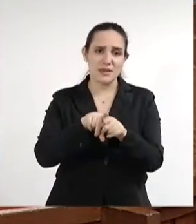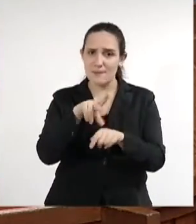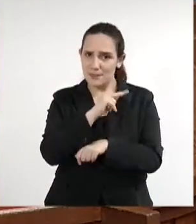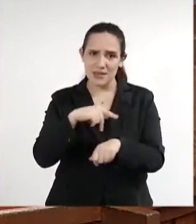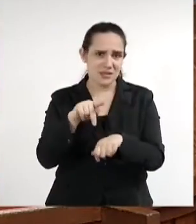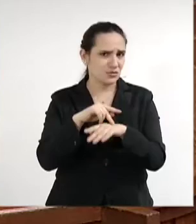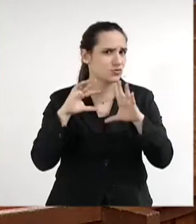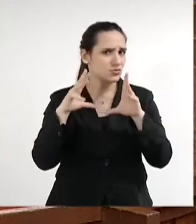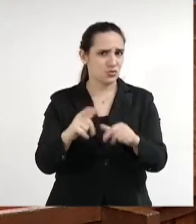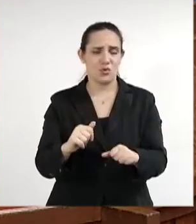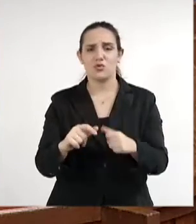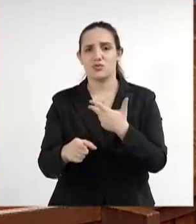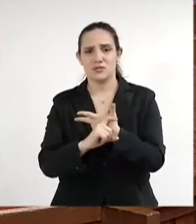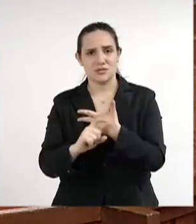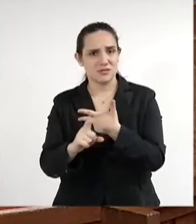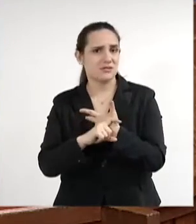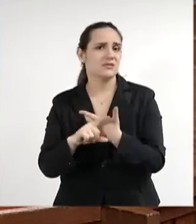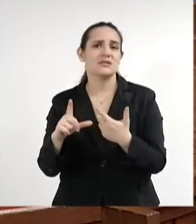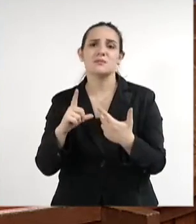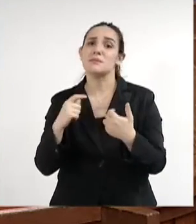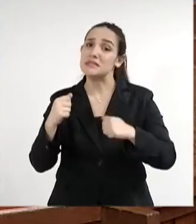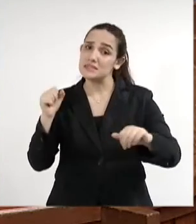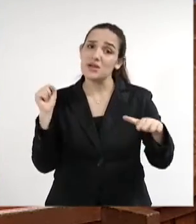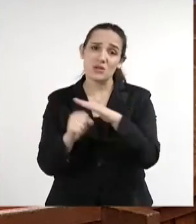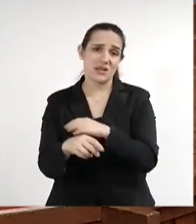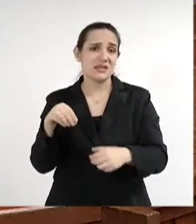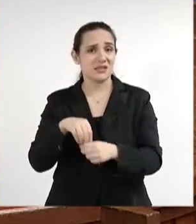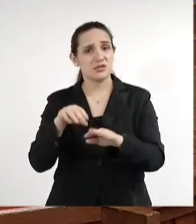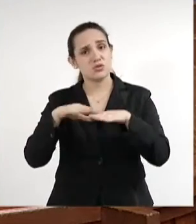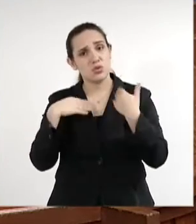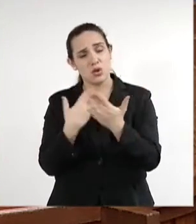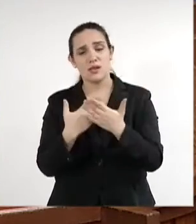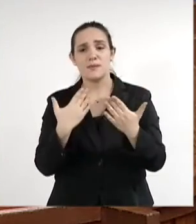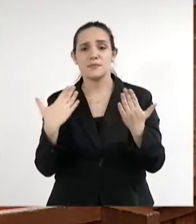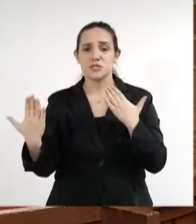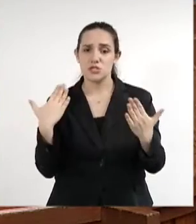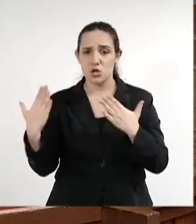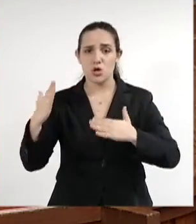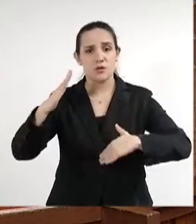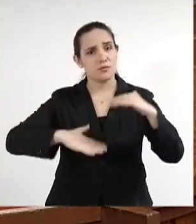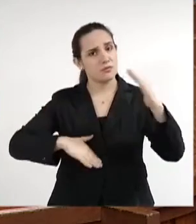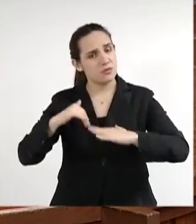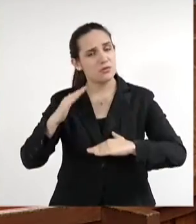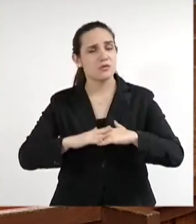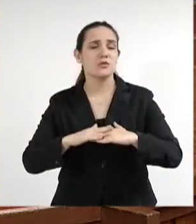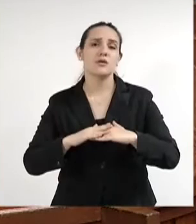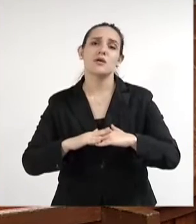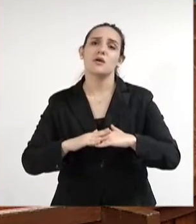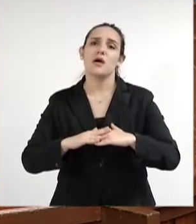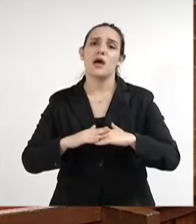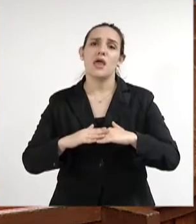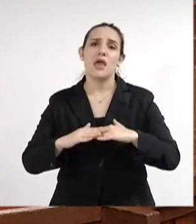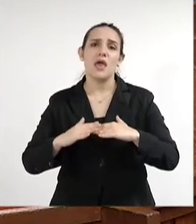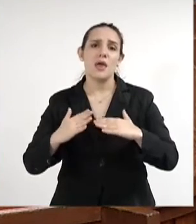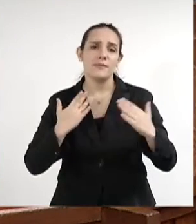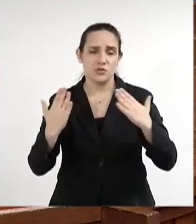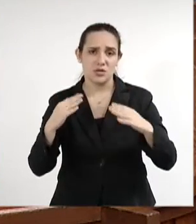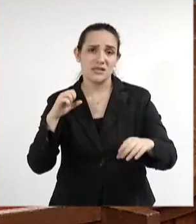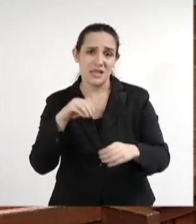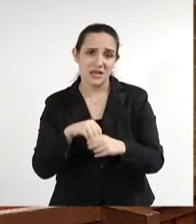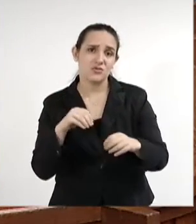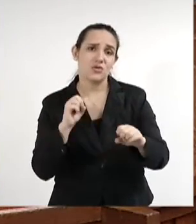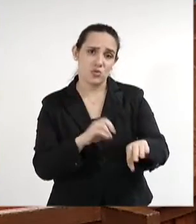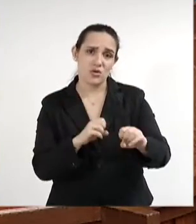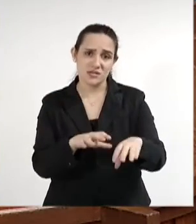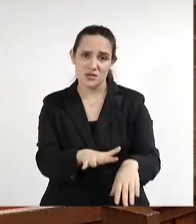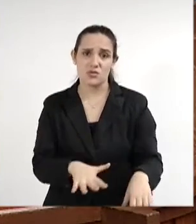ter psicólogos, assistentes sociais, e por que não, até a capelania que nós aprovamos aqui.